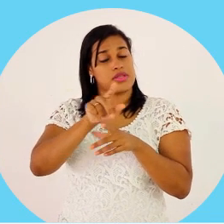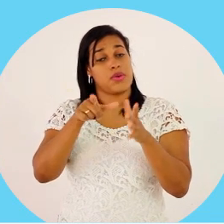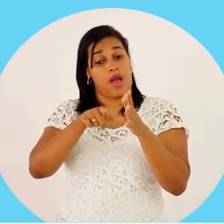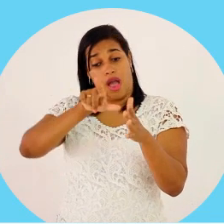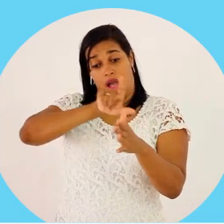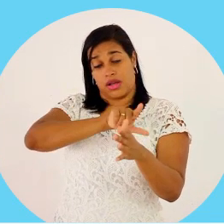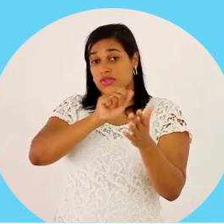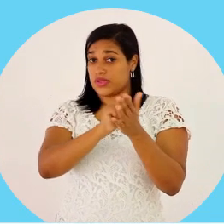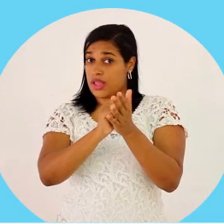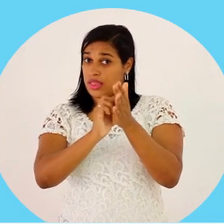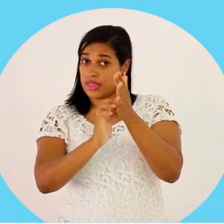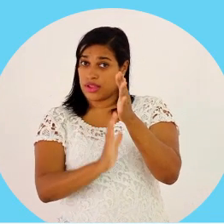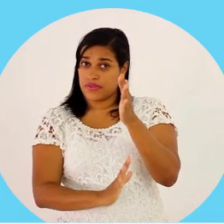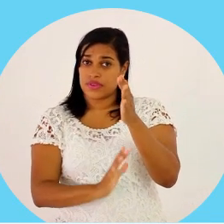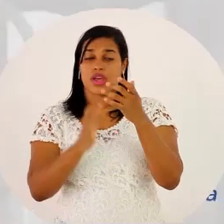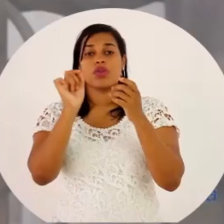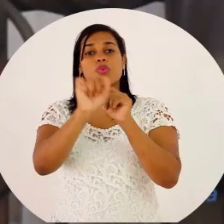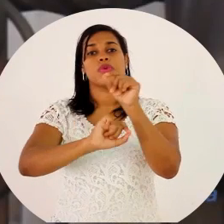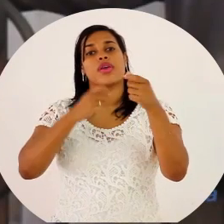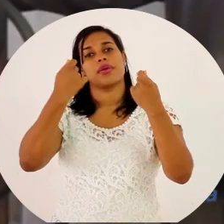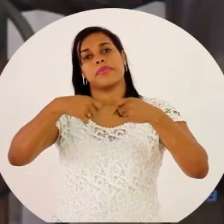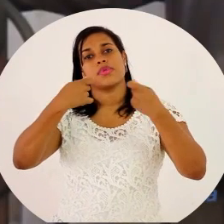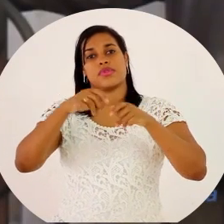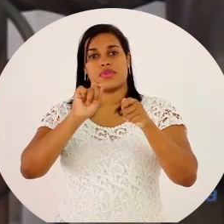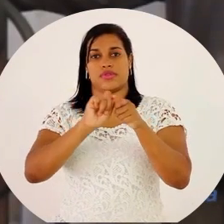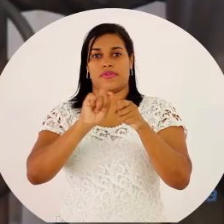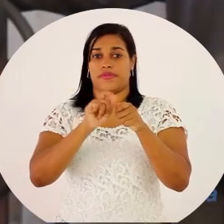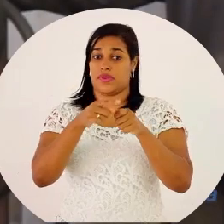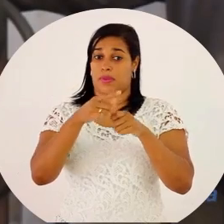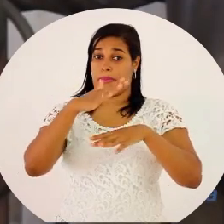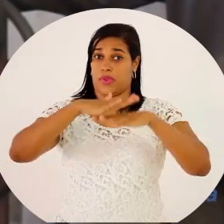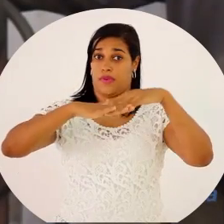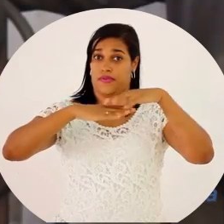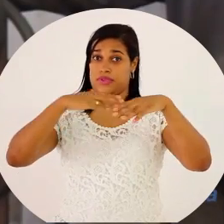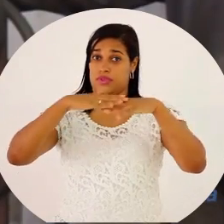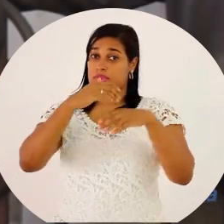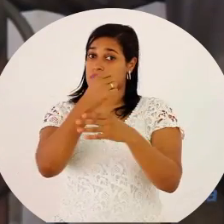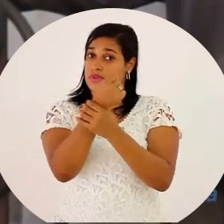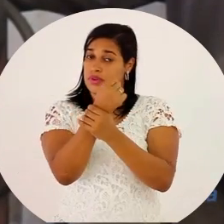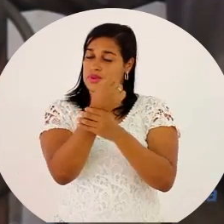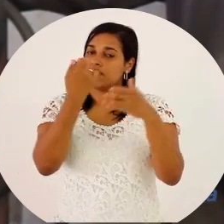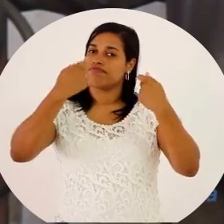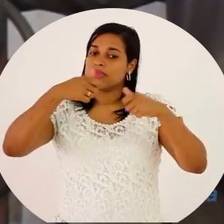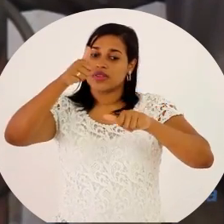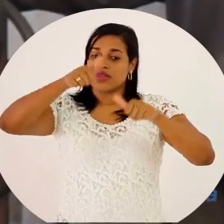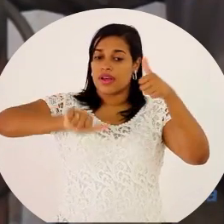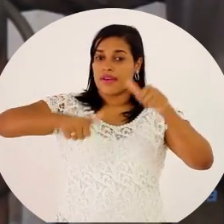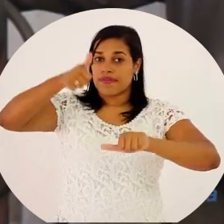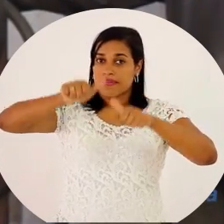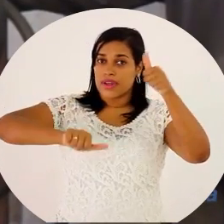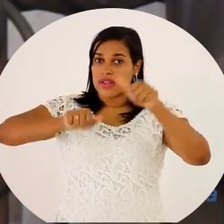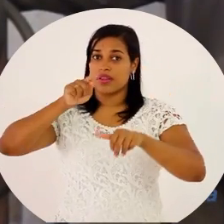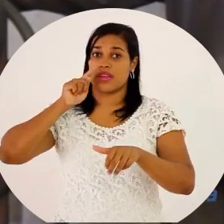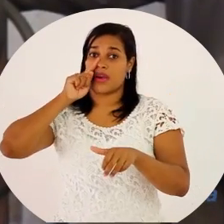iniciar essa atividade, o que é que deveria ser feito? O técnico de segurança deveria vir aqui, avaliar